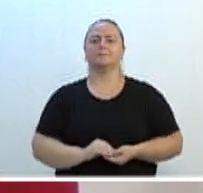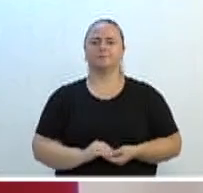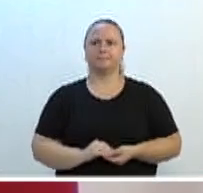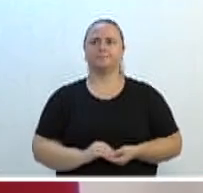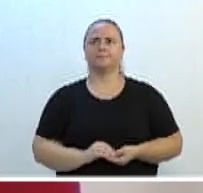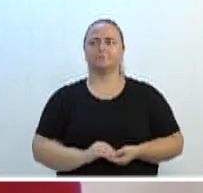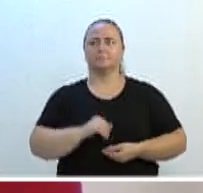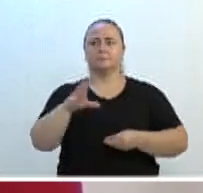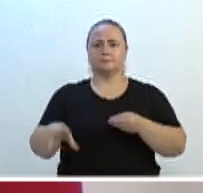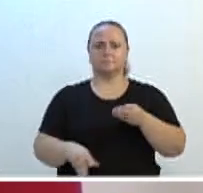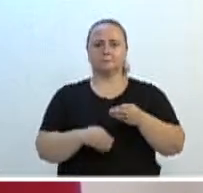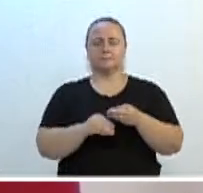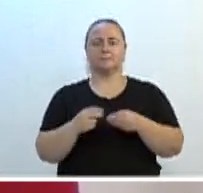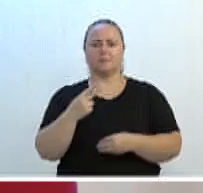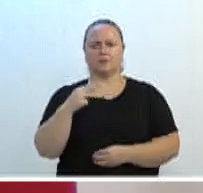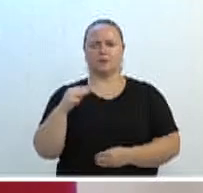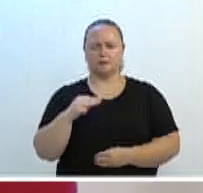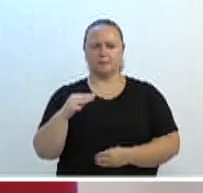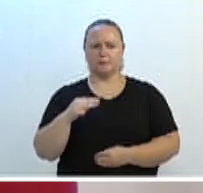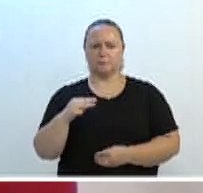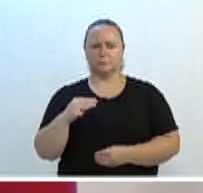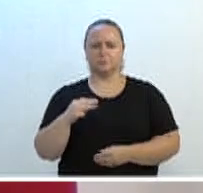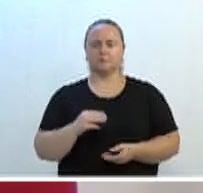parte, gostaria de 2 minutos, se possível.